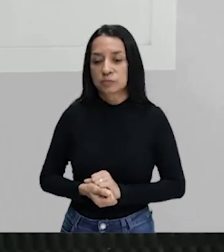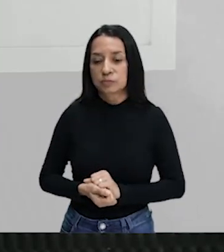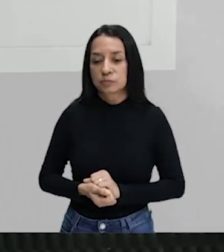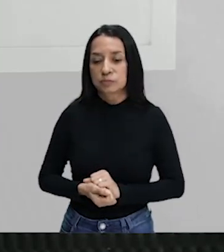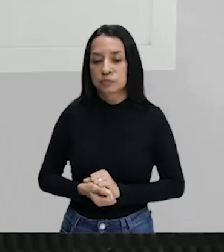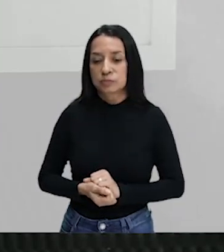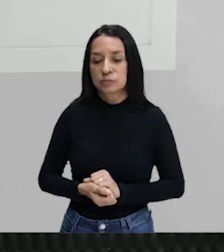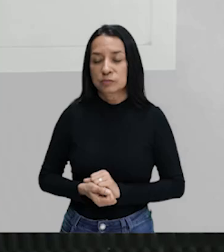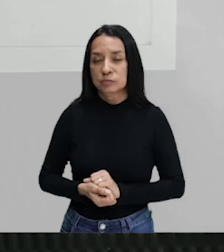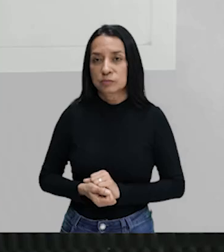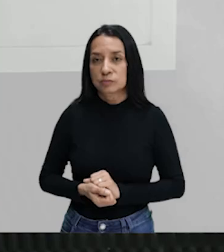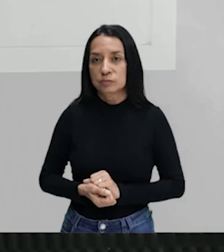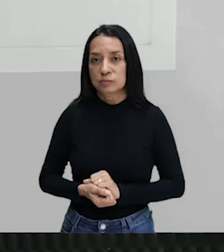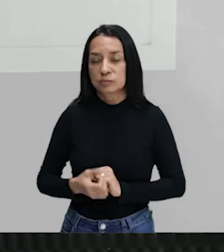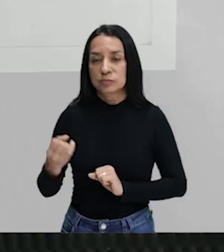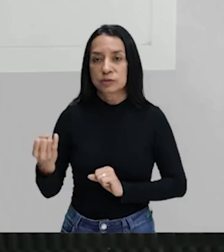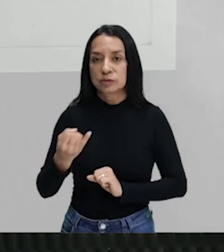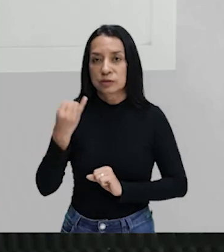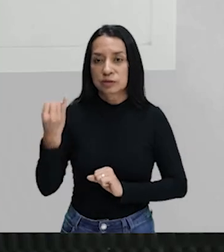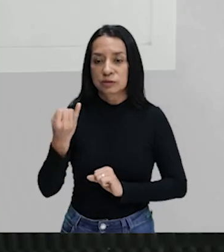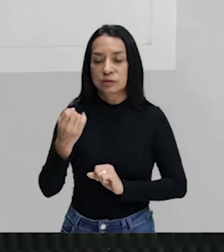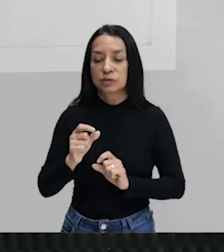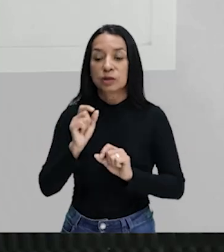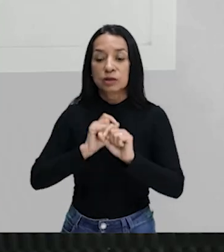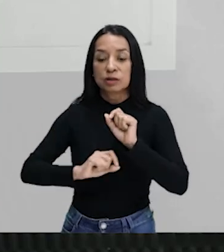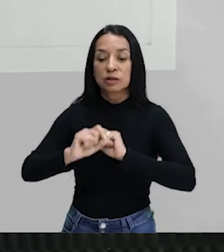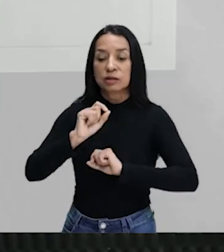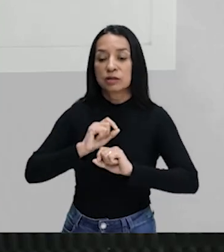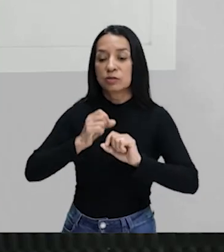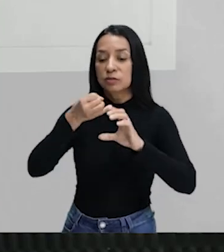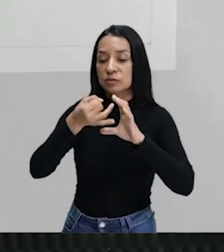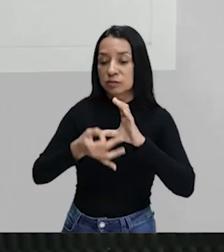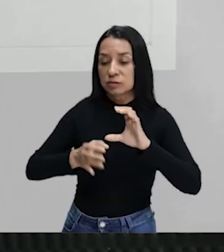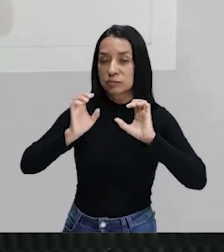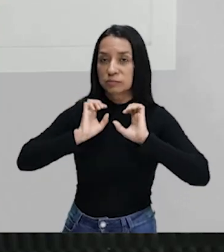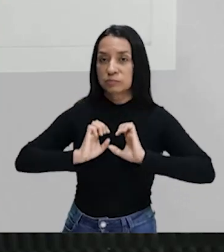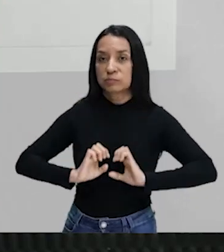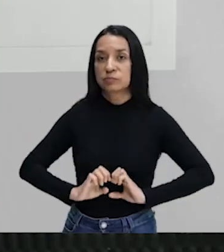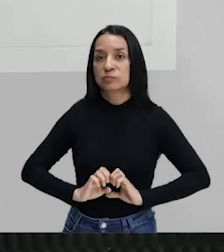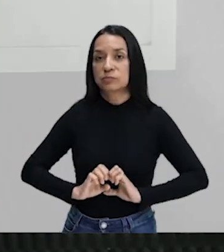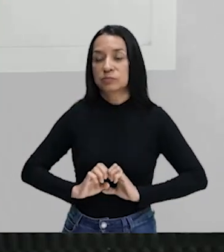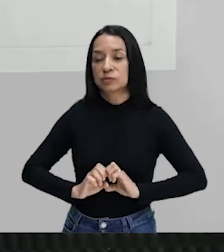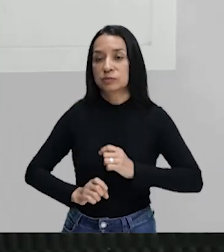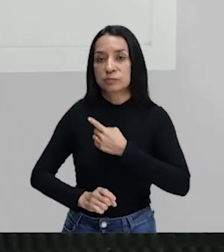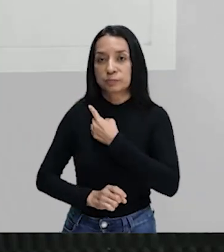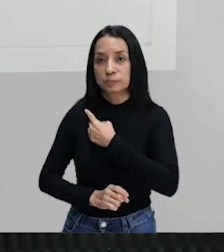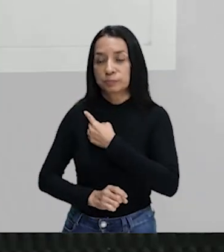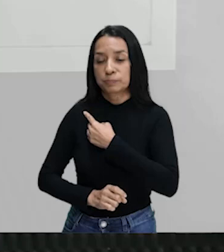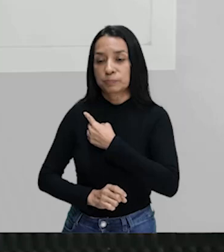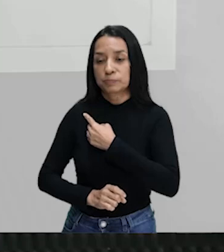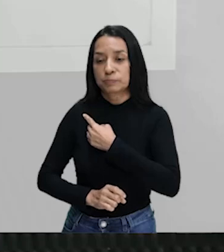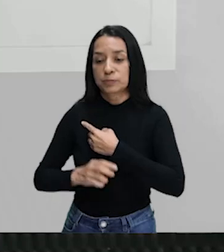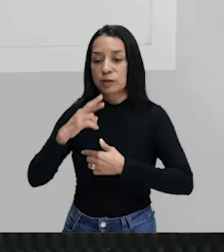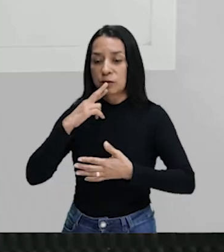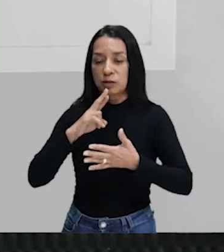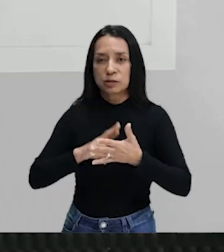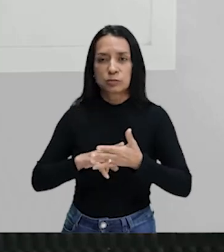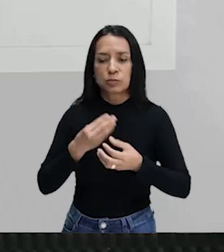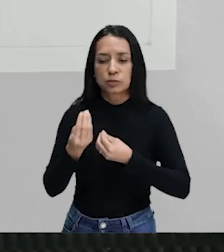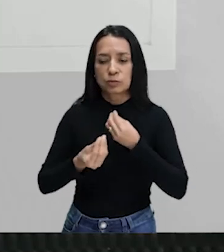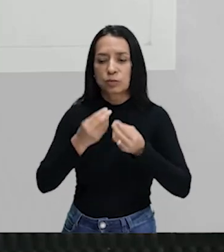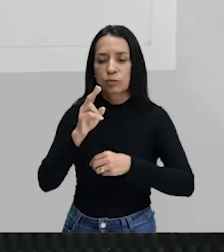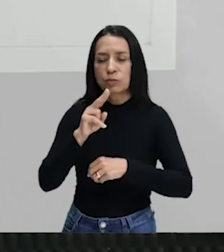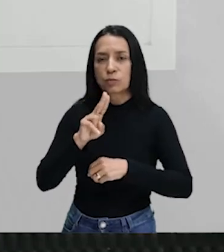interessante. Tá? Enquanto abordagem ética, o consequencialismo, obviamente, como o nome já